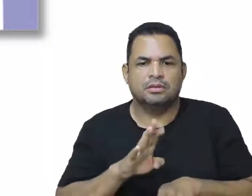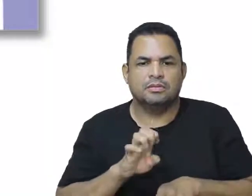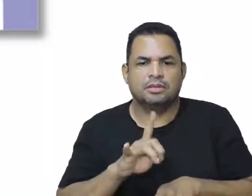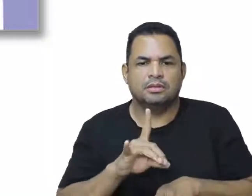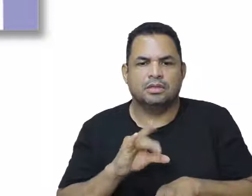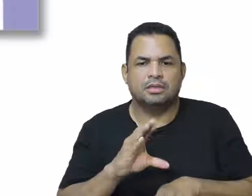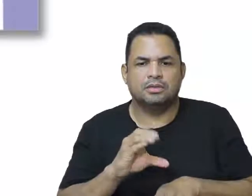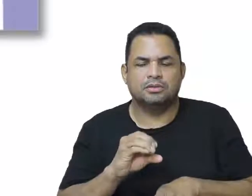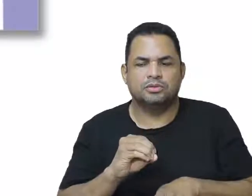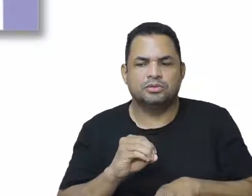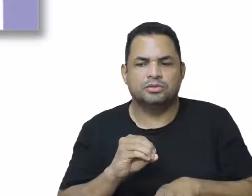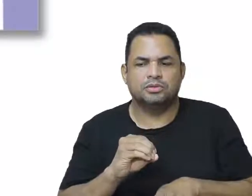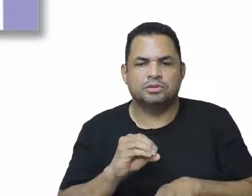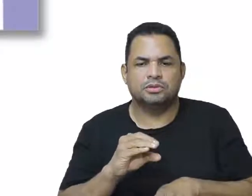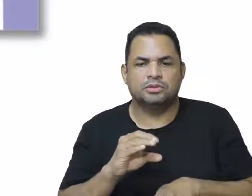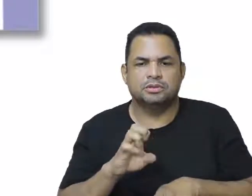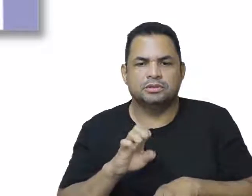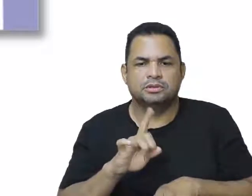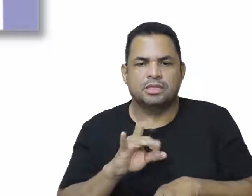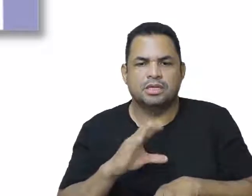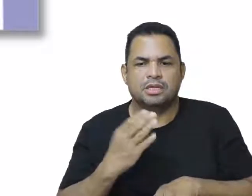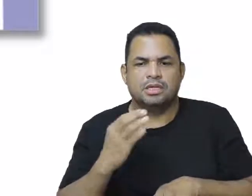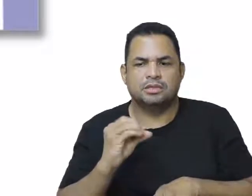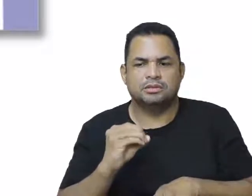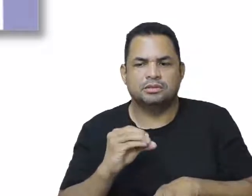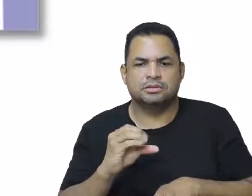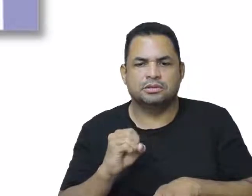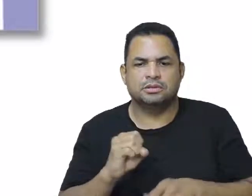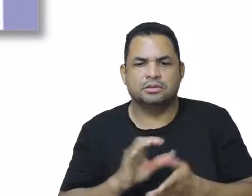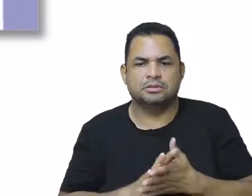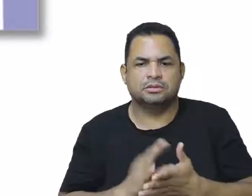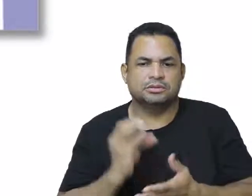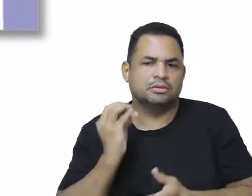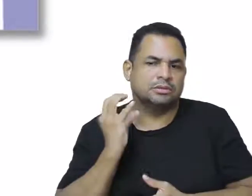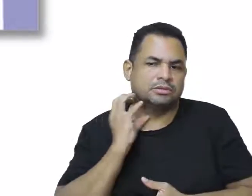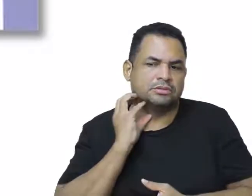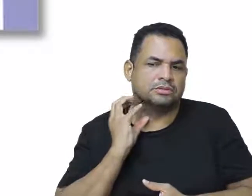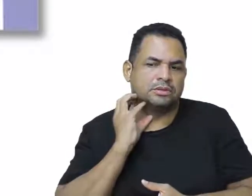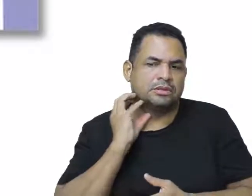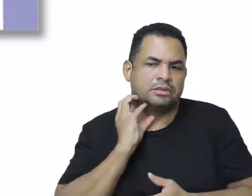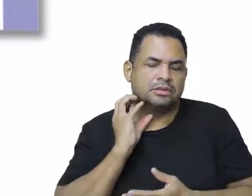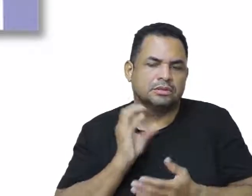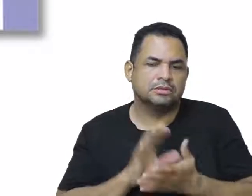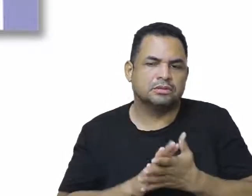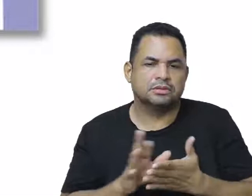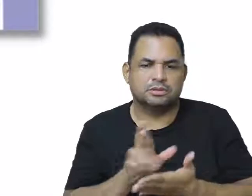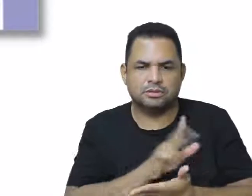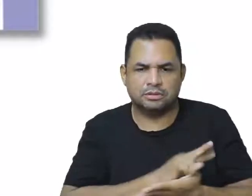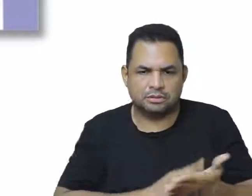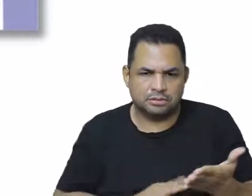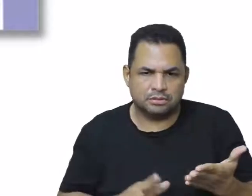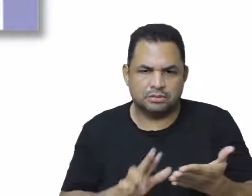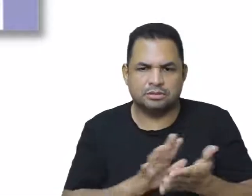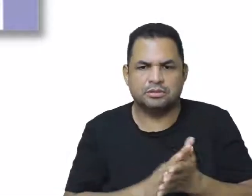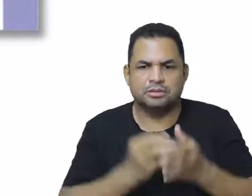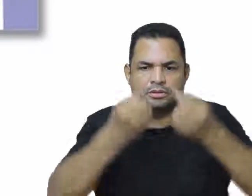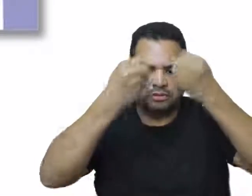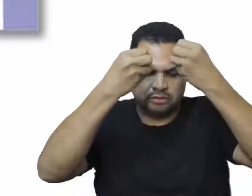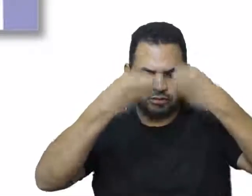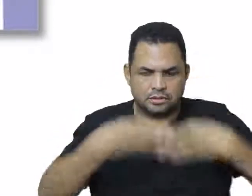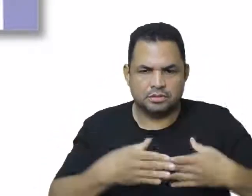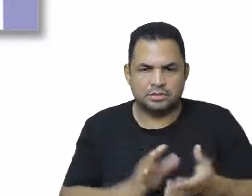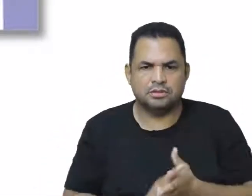de secreção, que são glândulas, tá bom? Então isso tudo a gente vai estar abordando dentro de